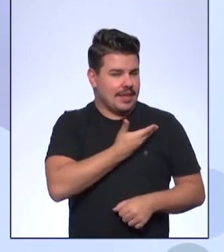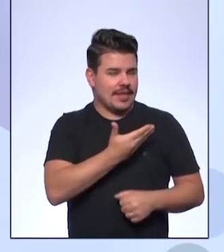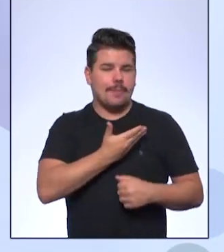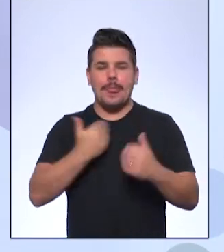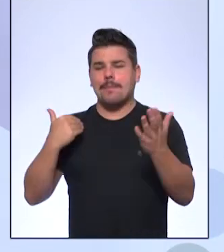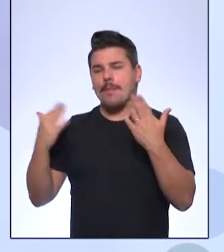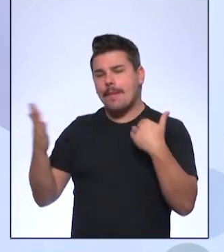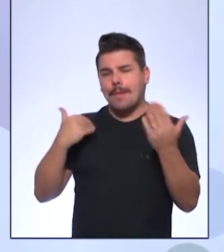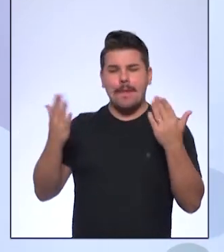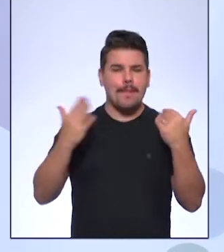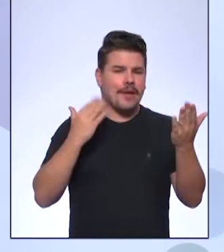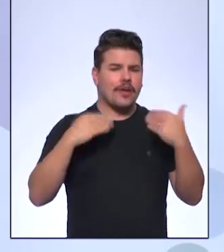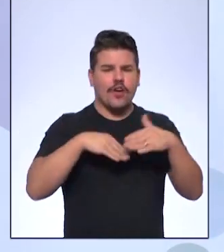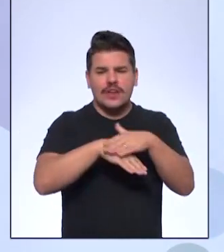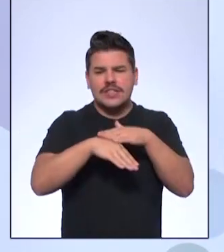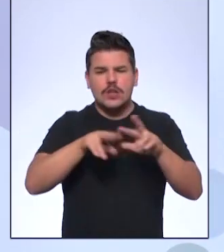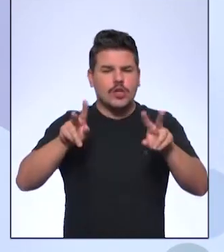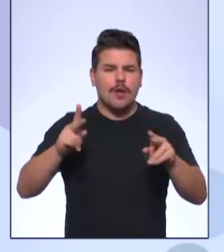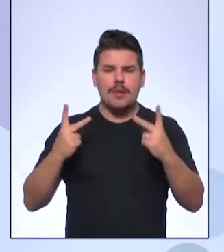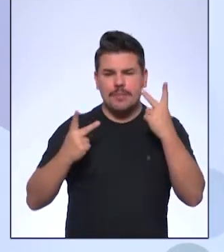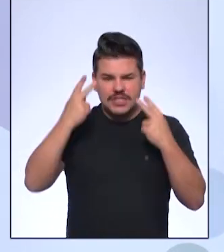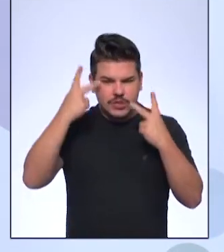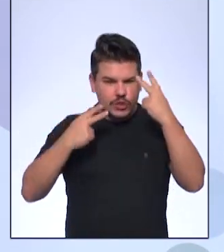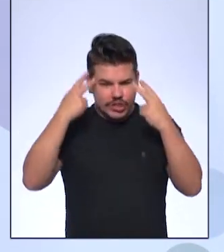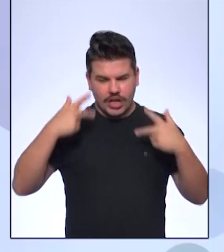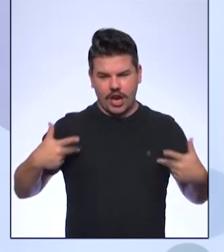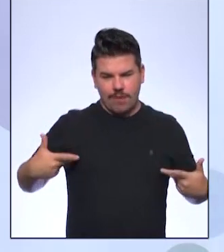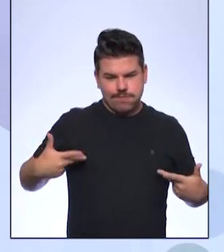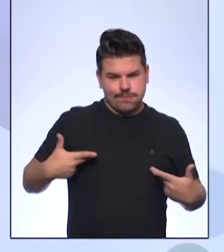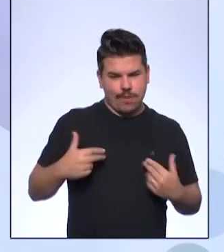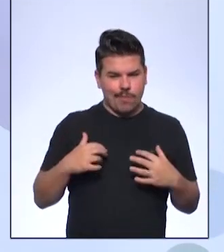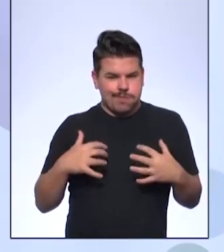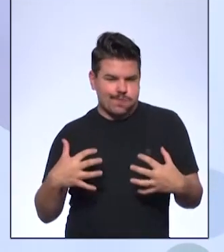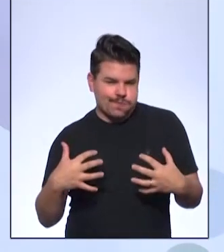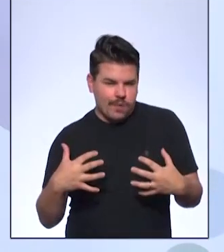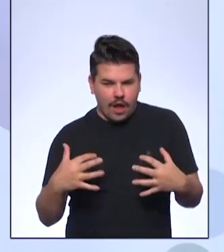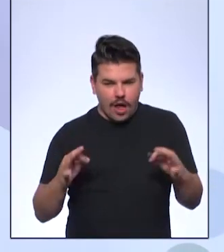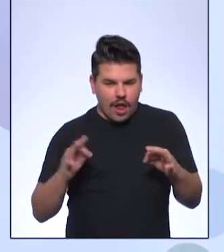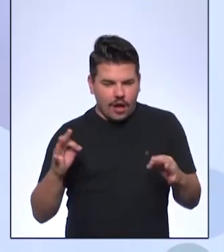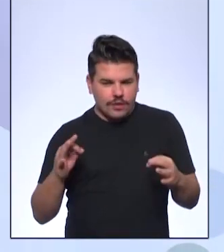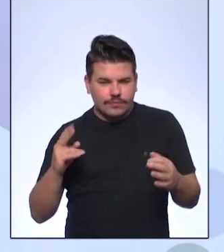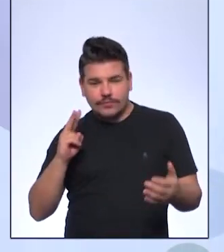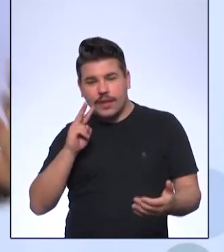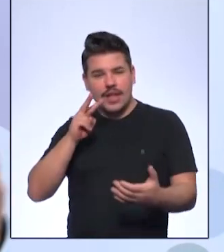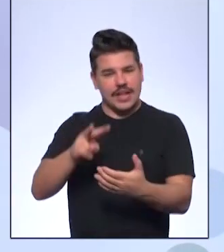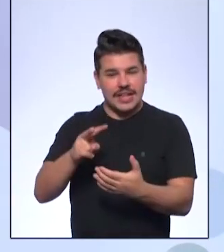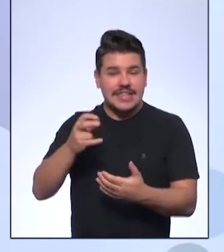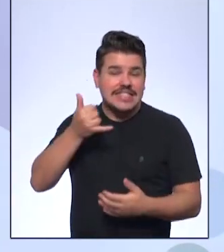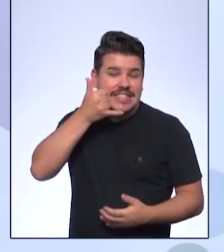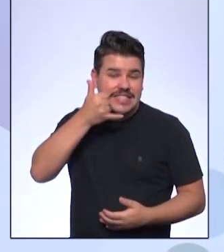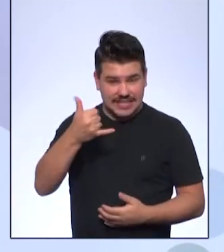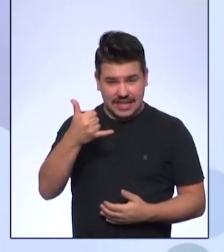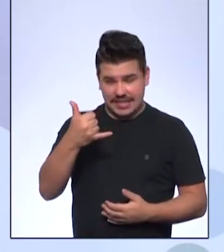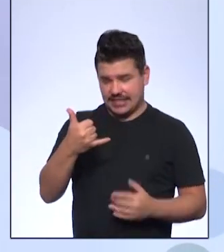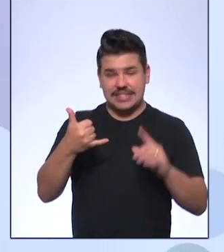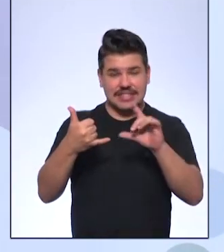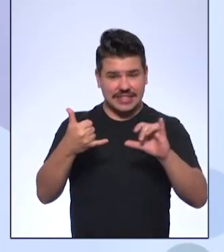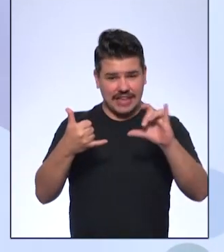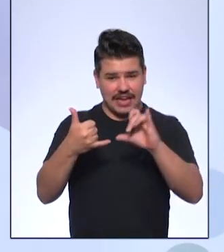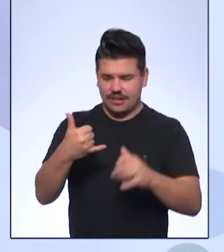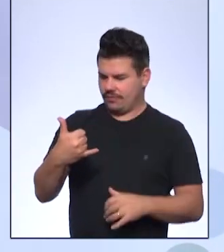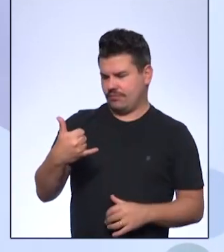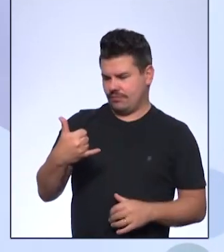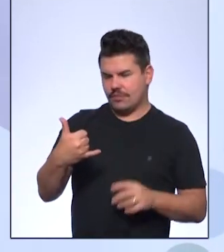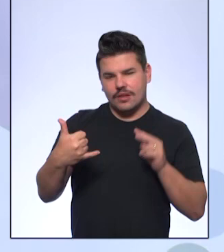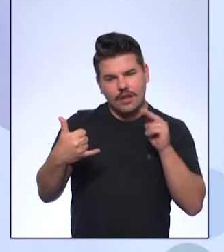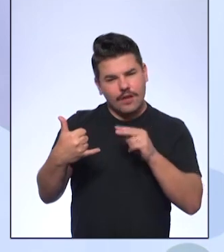sobre a questão de cirurgia plástica, silicone, coisas do tipo. E aí, quando eu abri meu Instagram, acho que 2 dias depois,